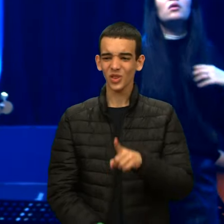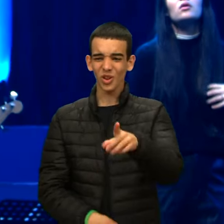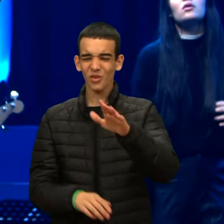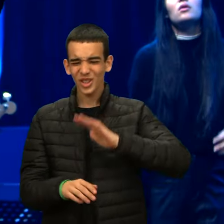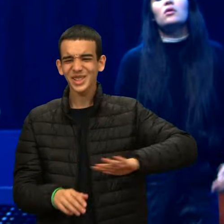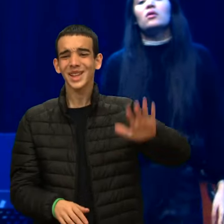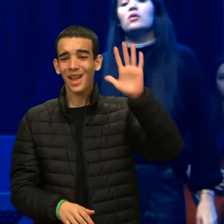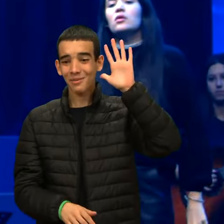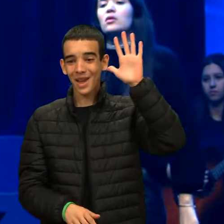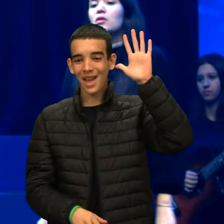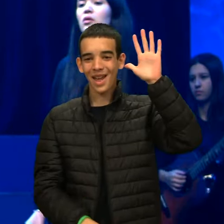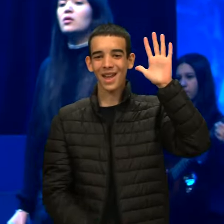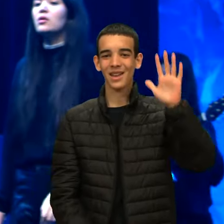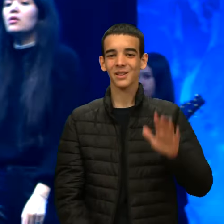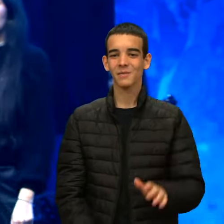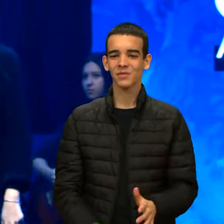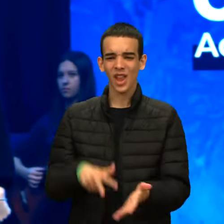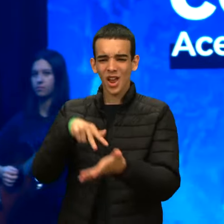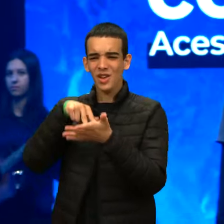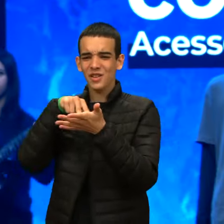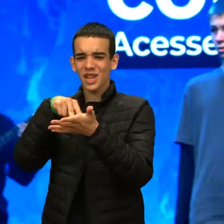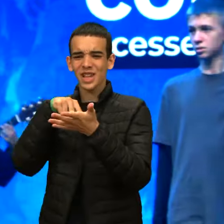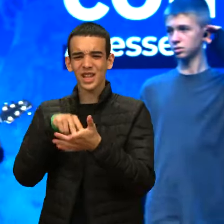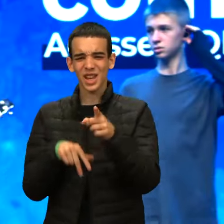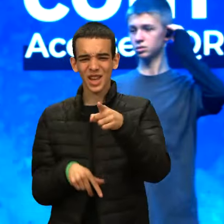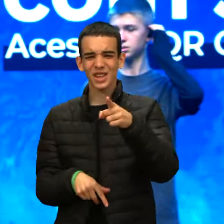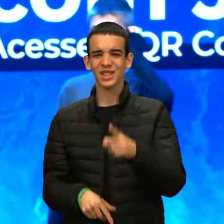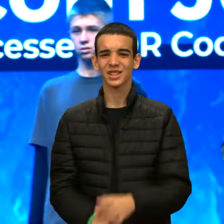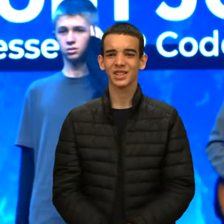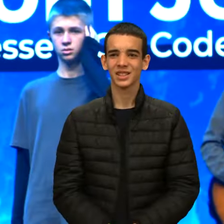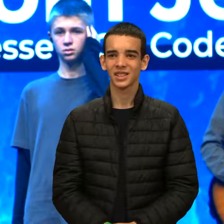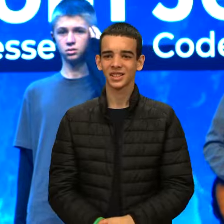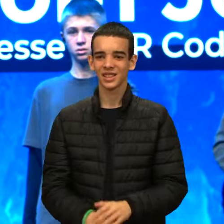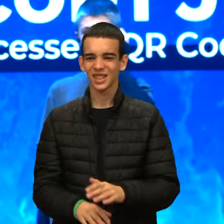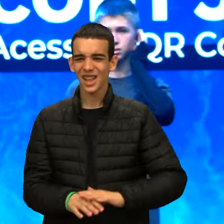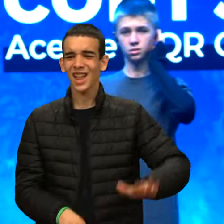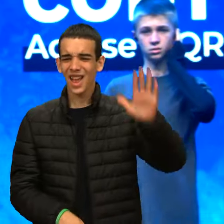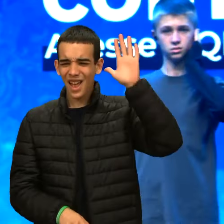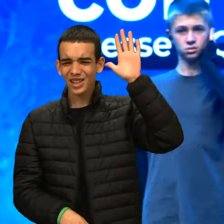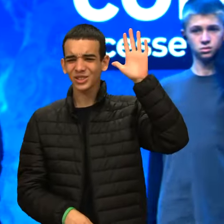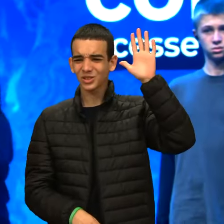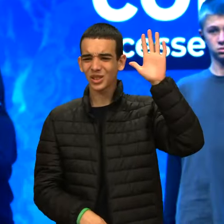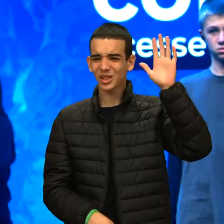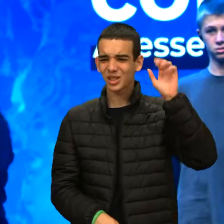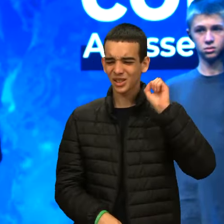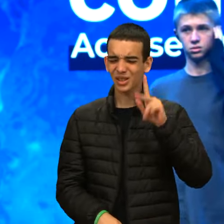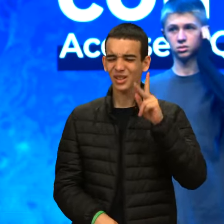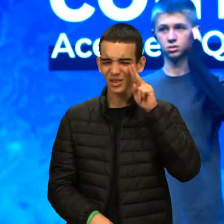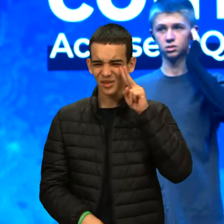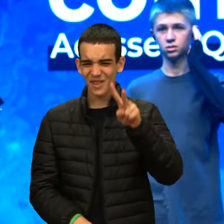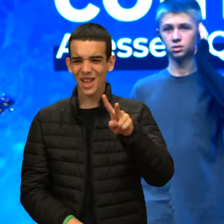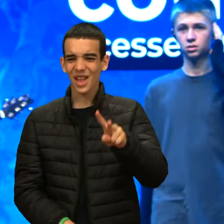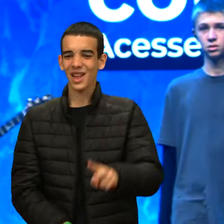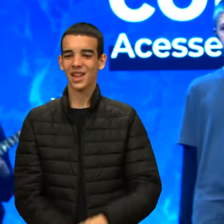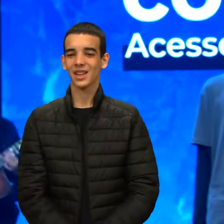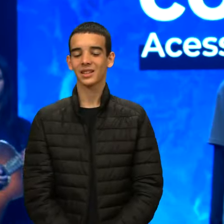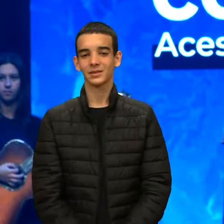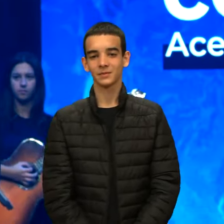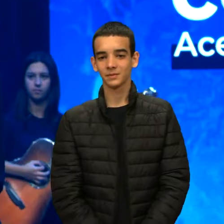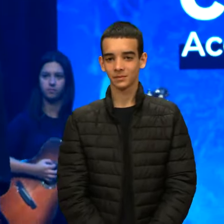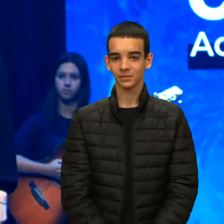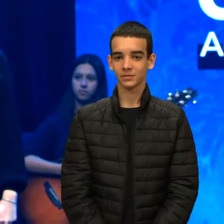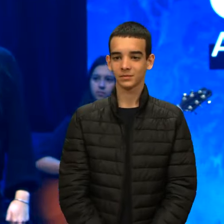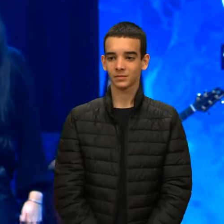mão, fica de pé, você que levantou a mão, e levanta a sua mão de novo para a gente ver aqui. Isso, ó, você